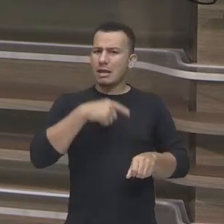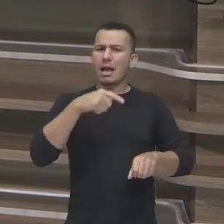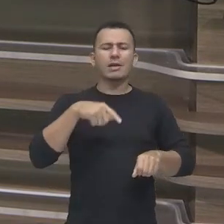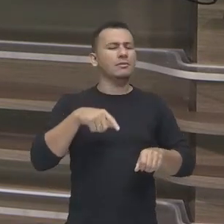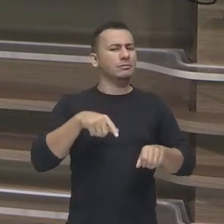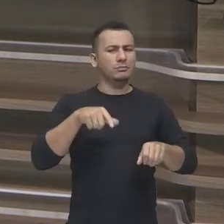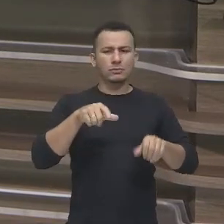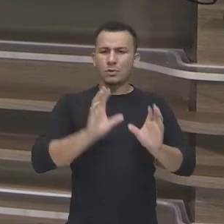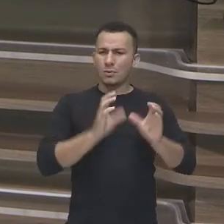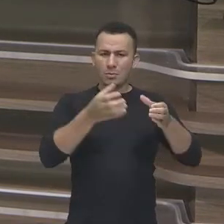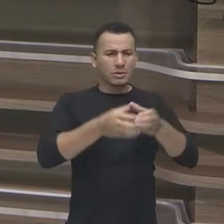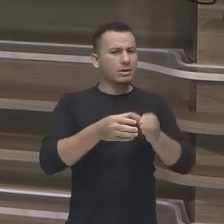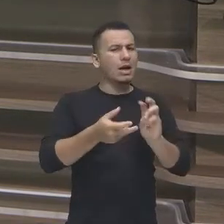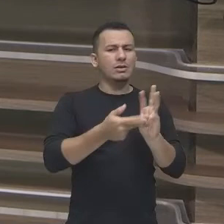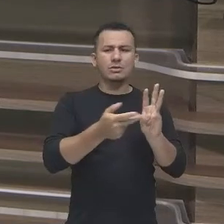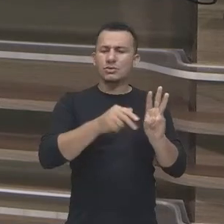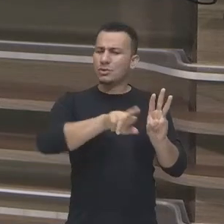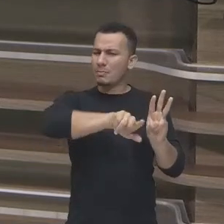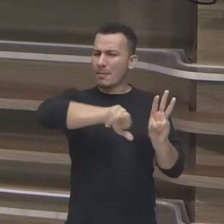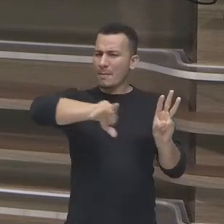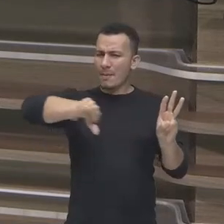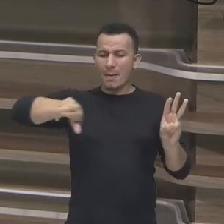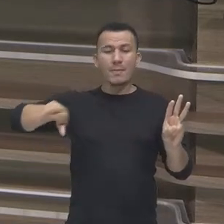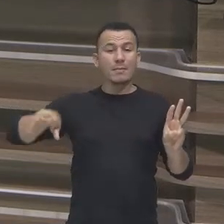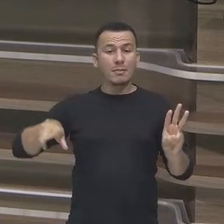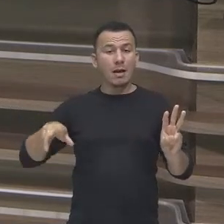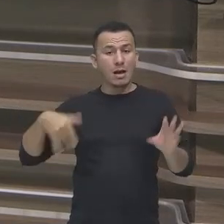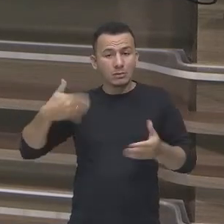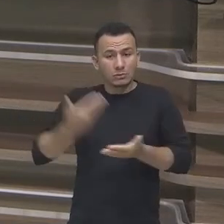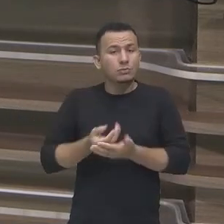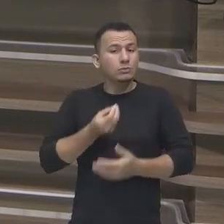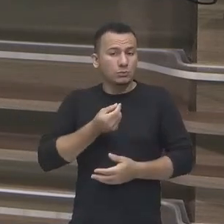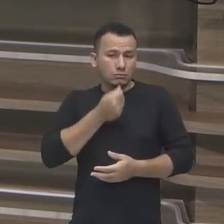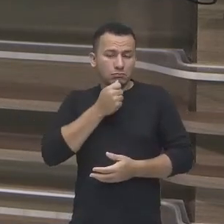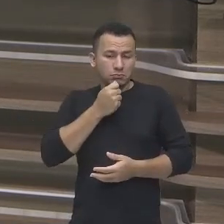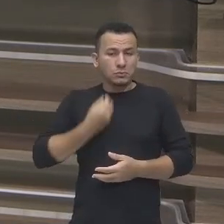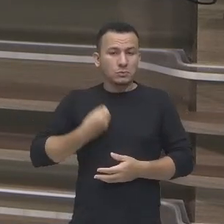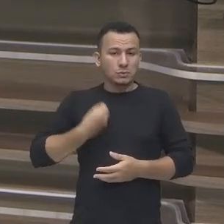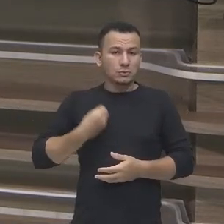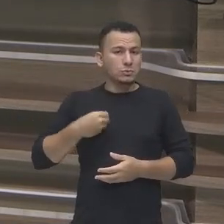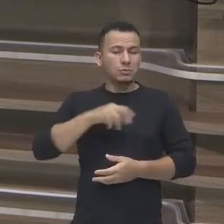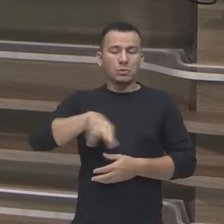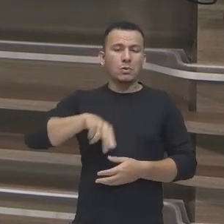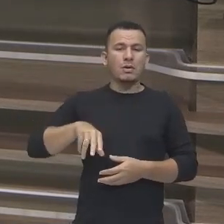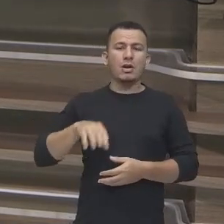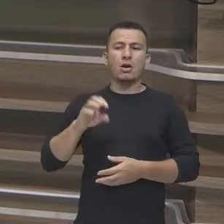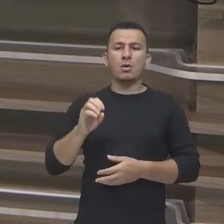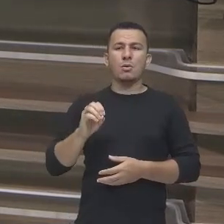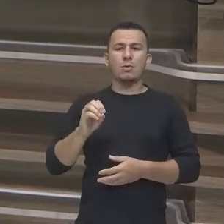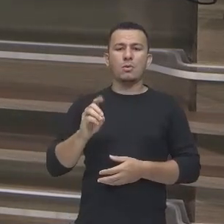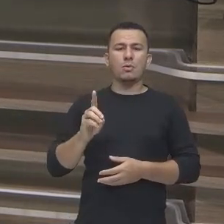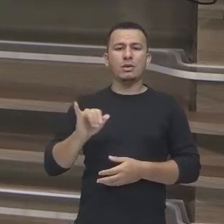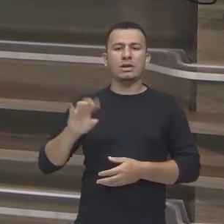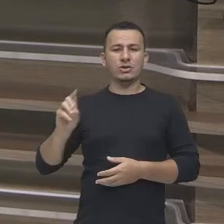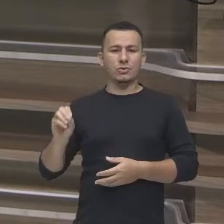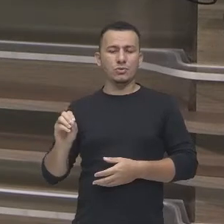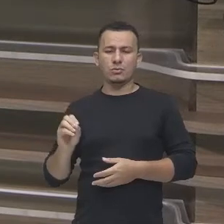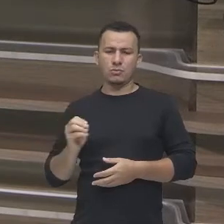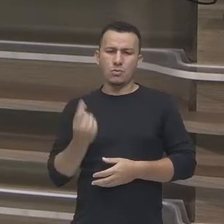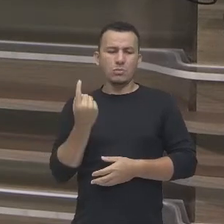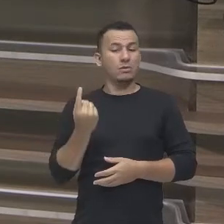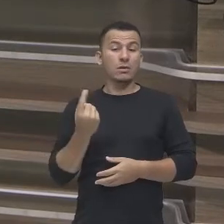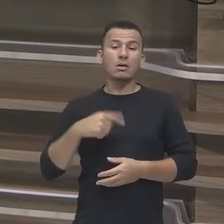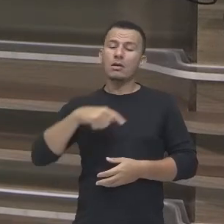várias comunidades indígenas diferentes, até hoje elas existem. Não é para falar o índio, né? São várias comunidades indígenas